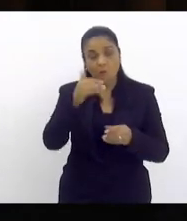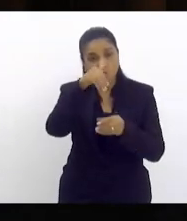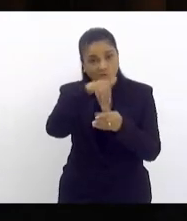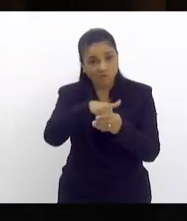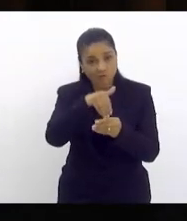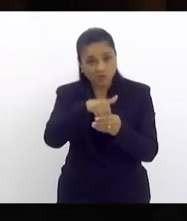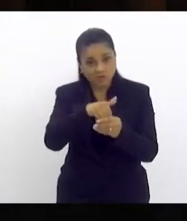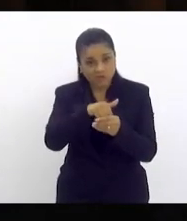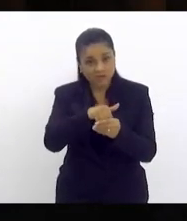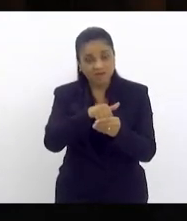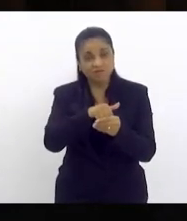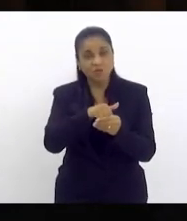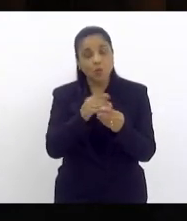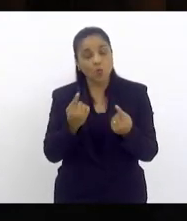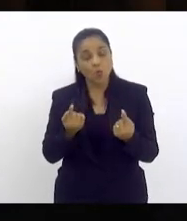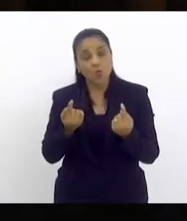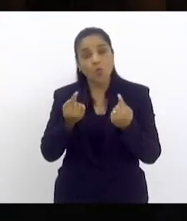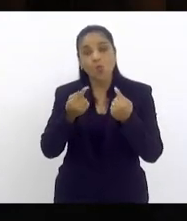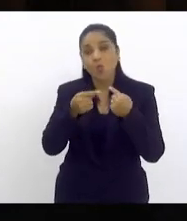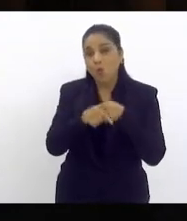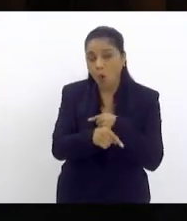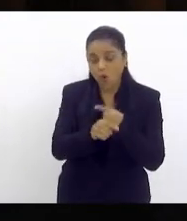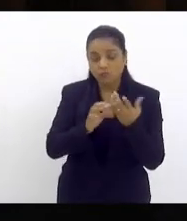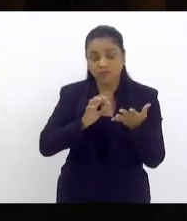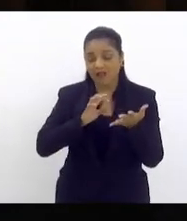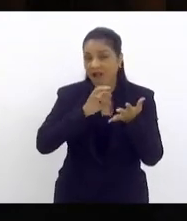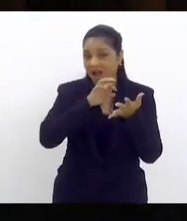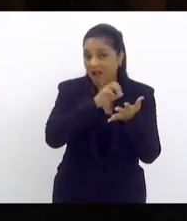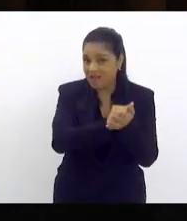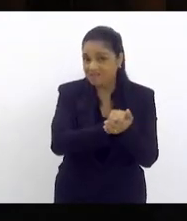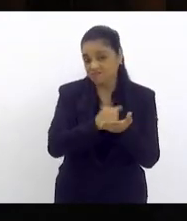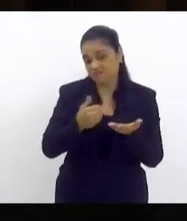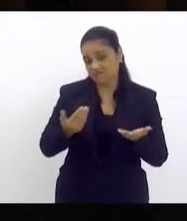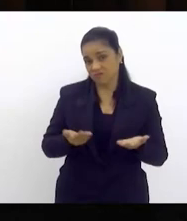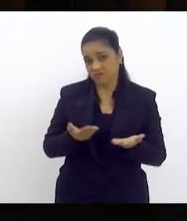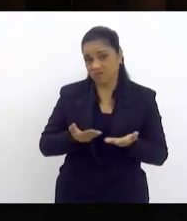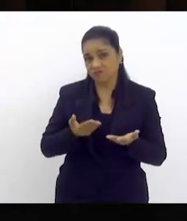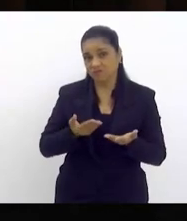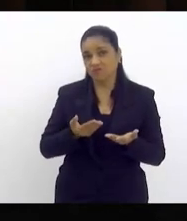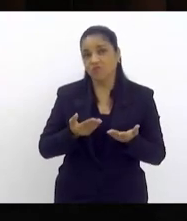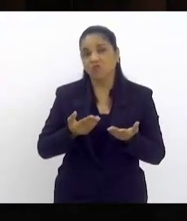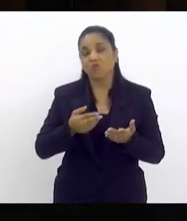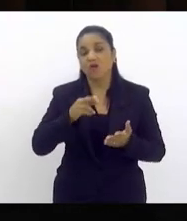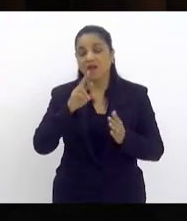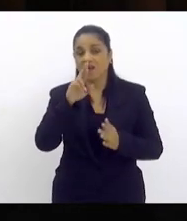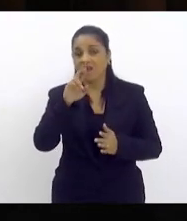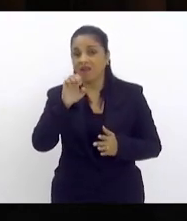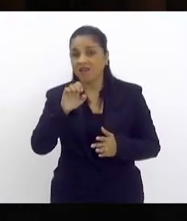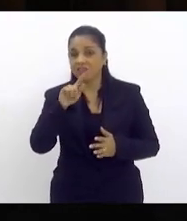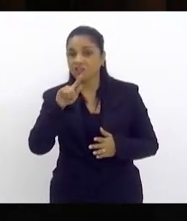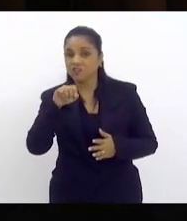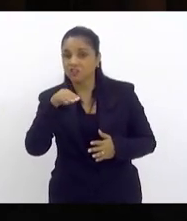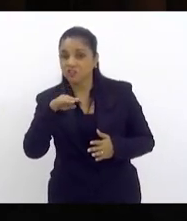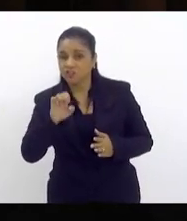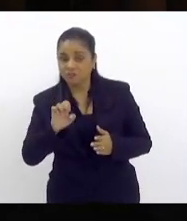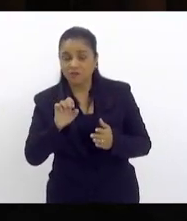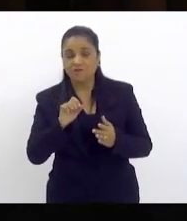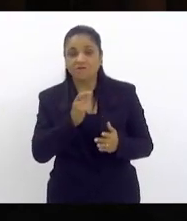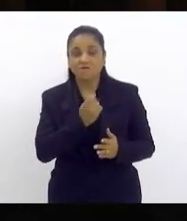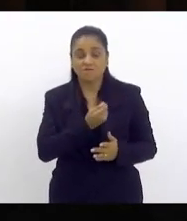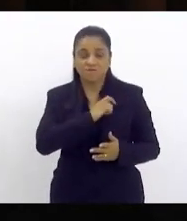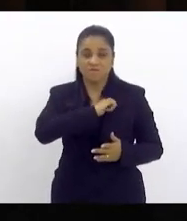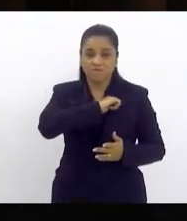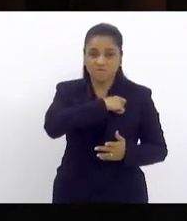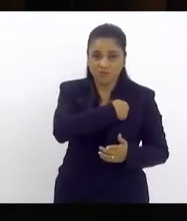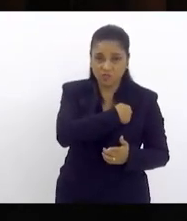com o nosso voto contrário, que fique registrado, um regime de recuperação fiscal que tornou o Rio de Janeiro refém